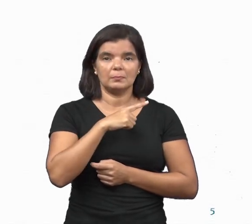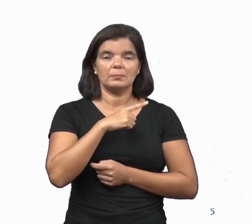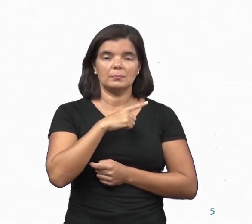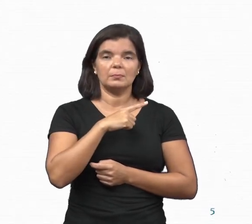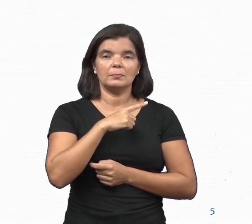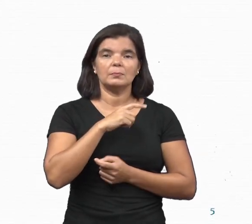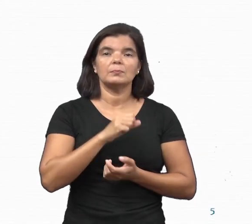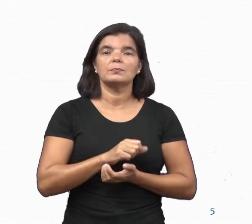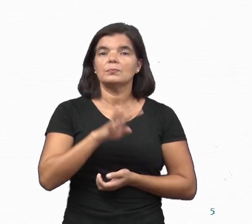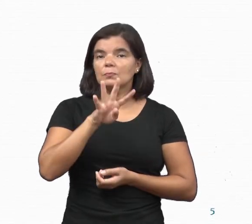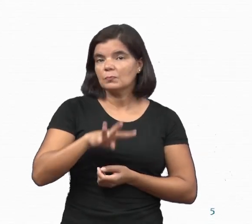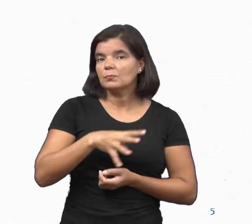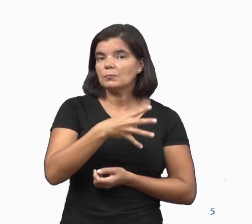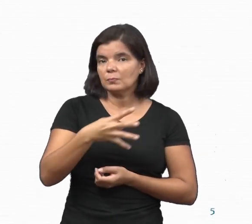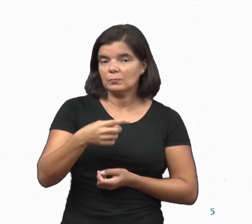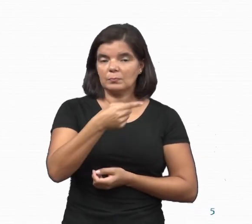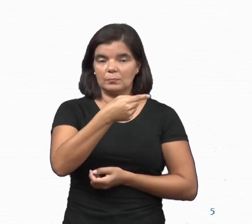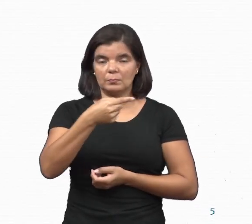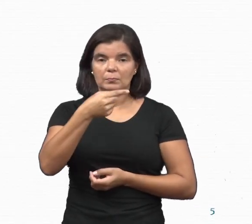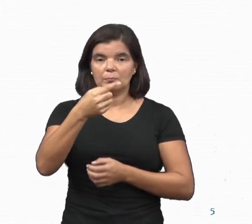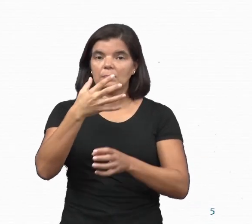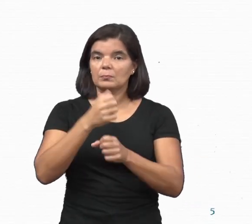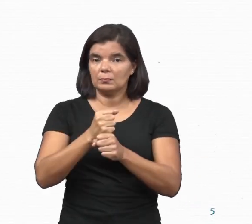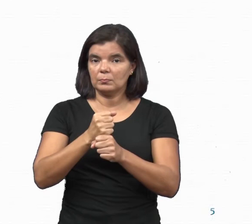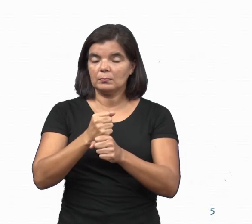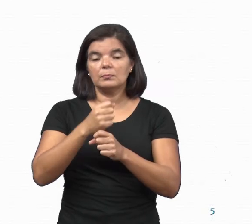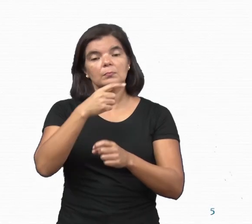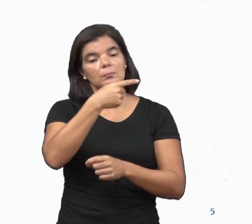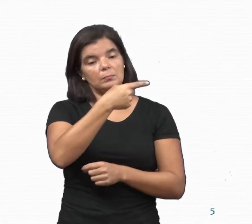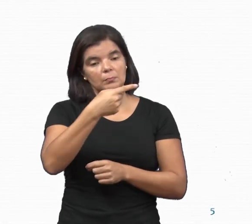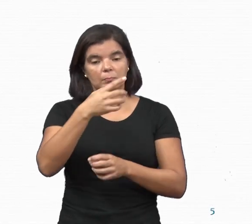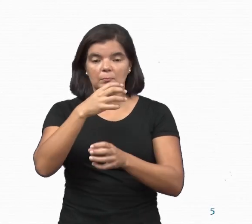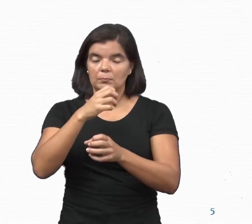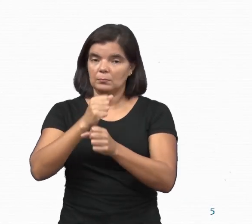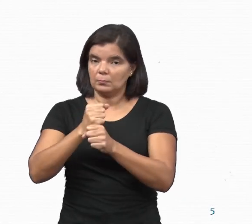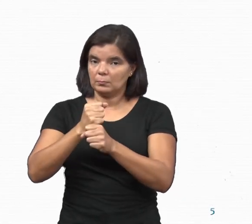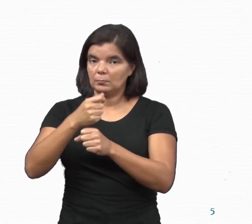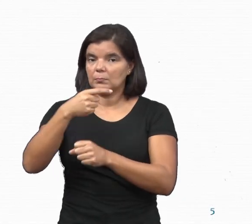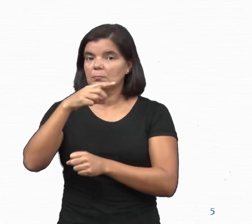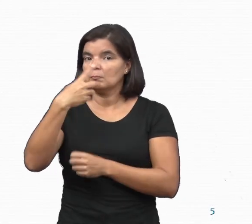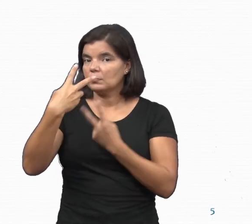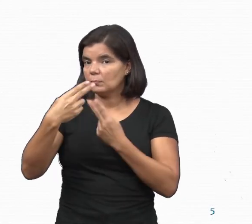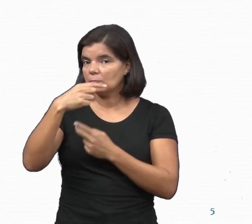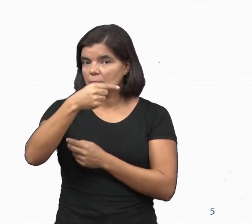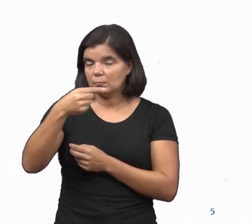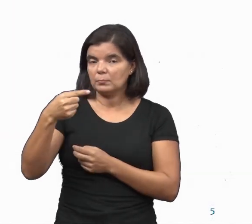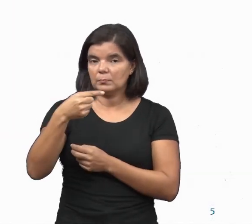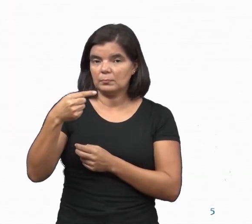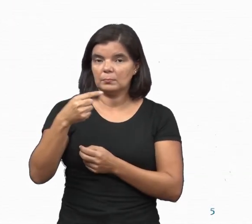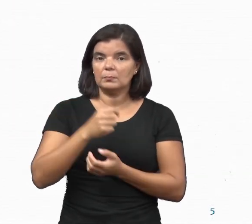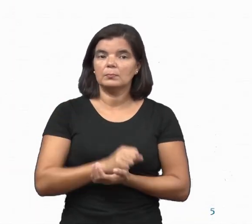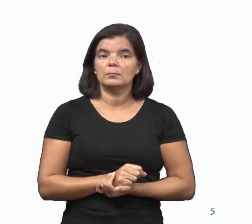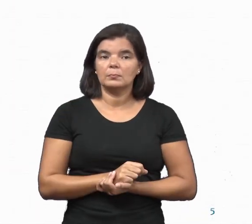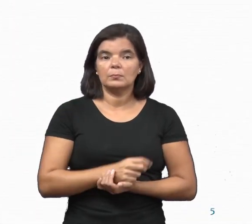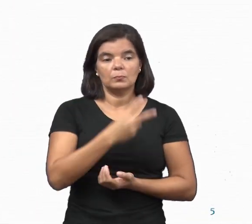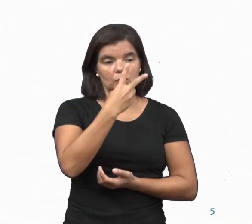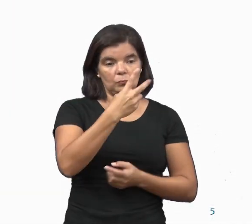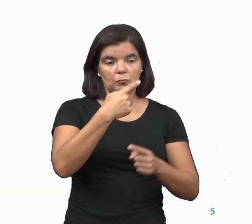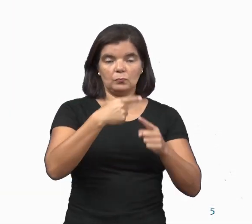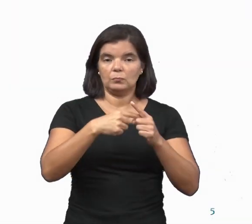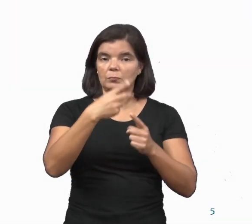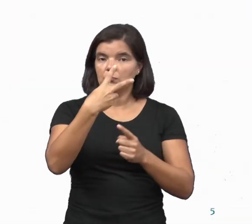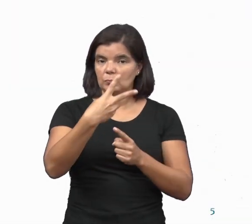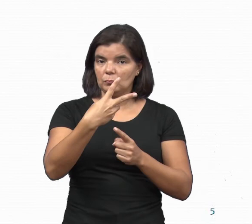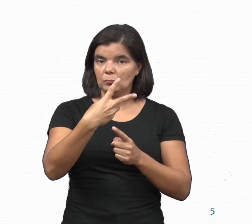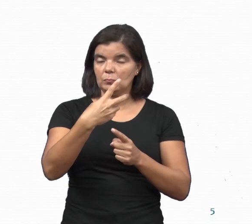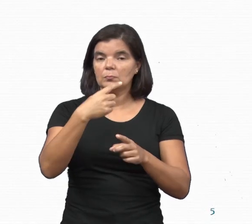nossa tabela, menos vezes menos dá mais, e mais vezes menos dá menos. Olha aí na tabela. E 2 vezes 2 dá